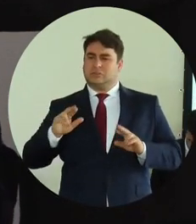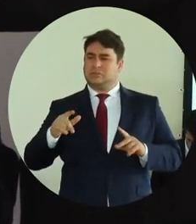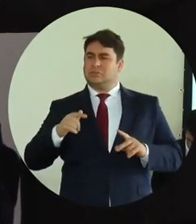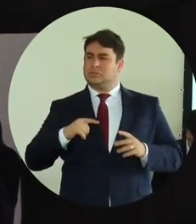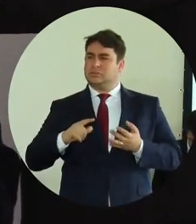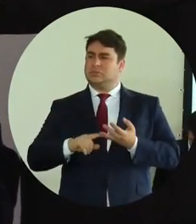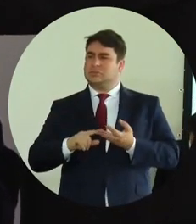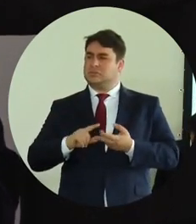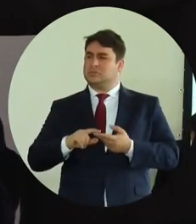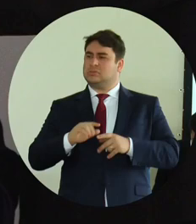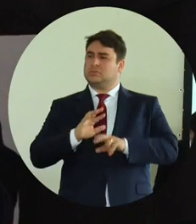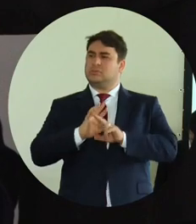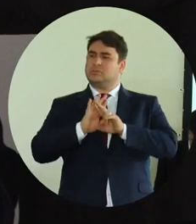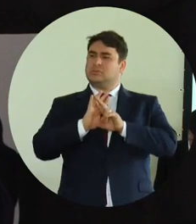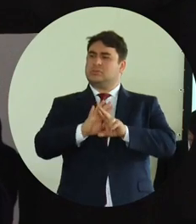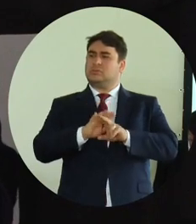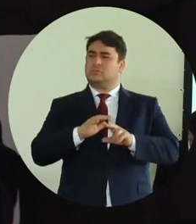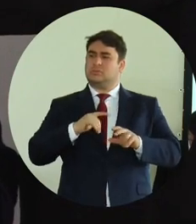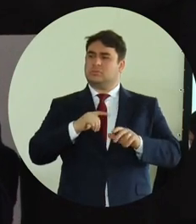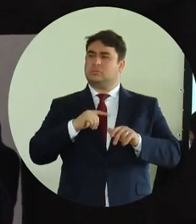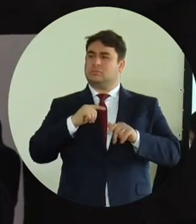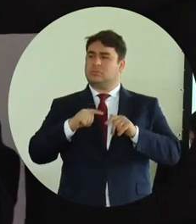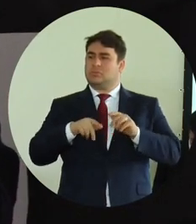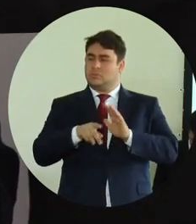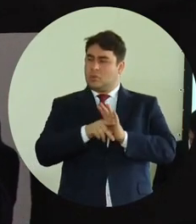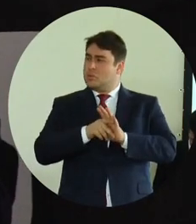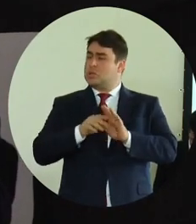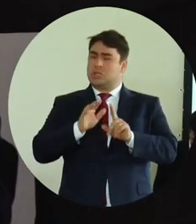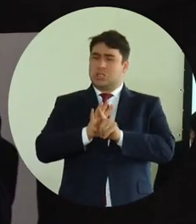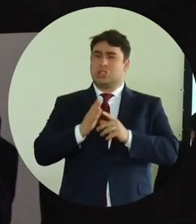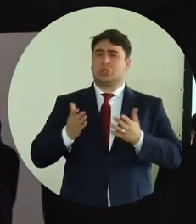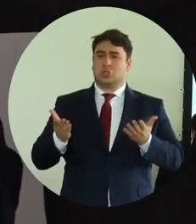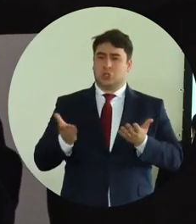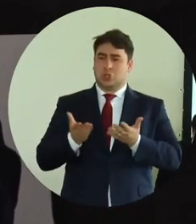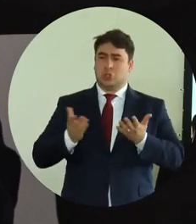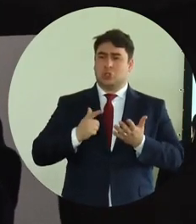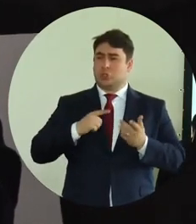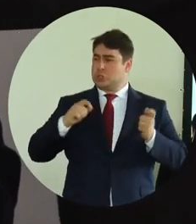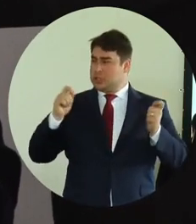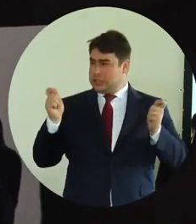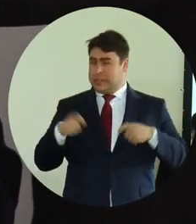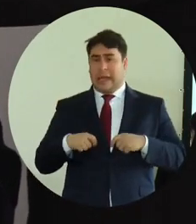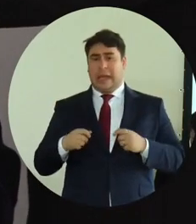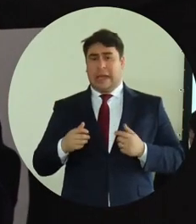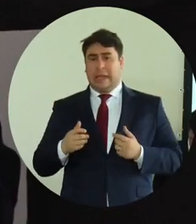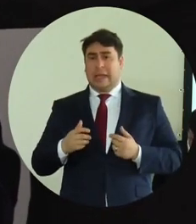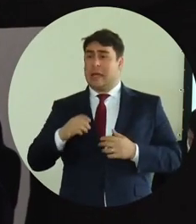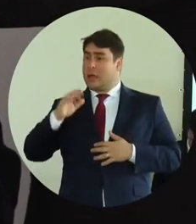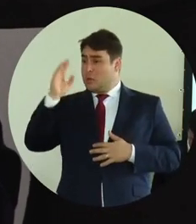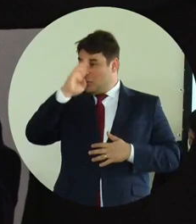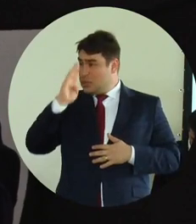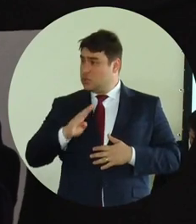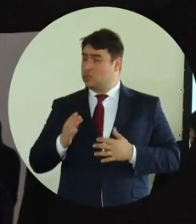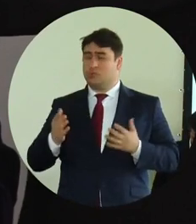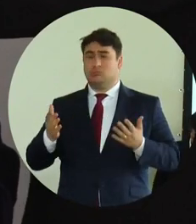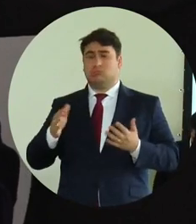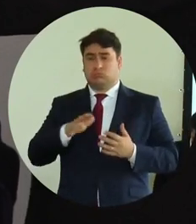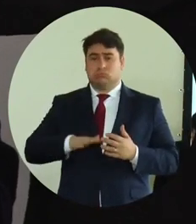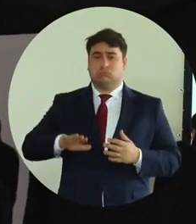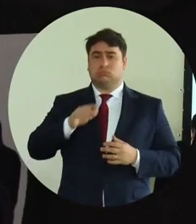está representado na legislação, do que hoje é a lei, do Brasil, né, na